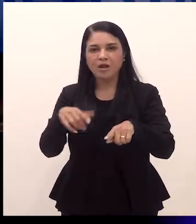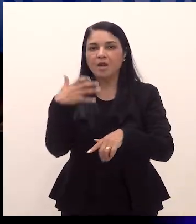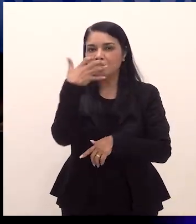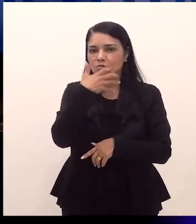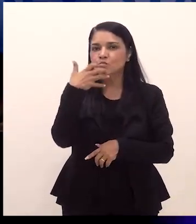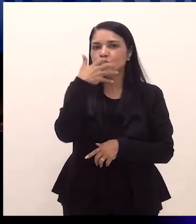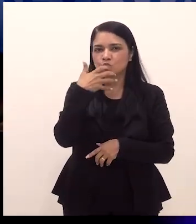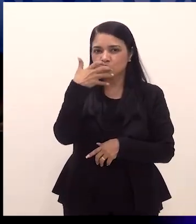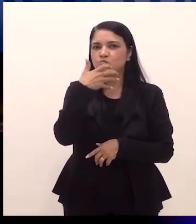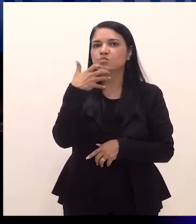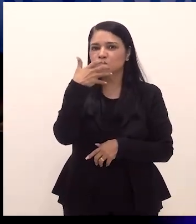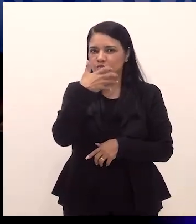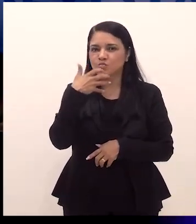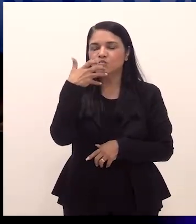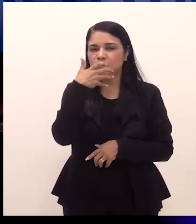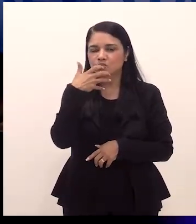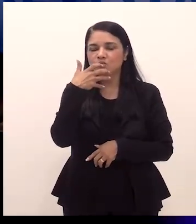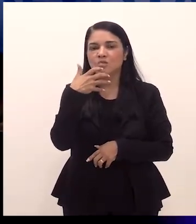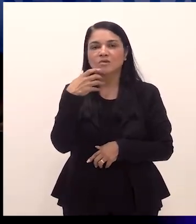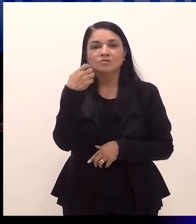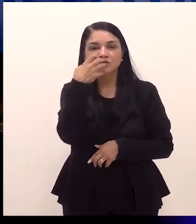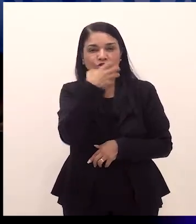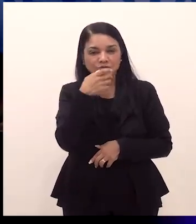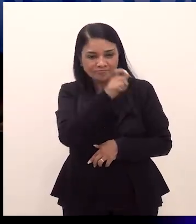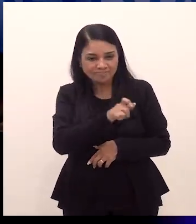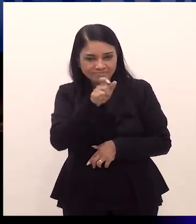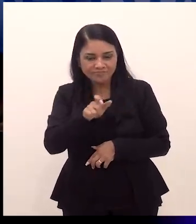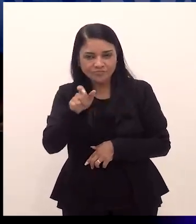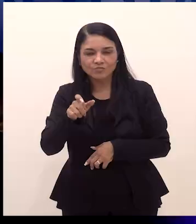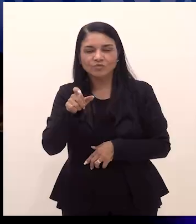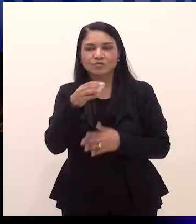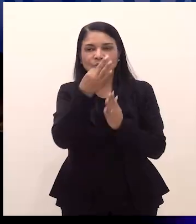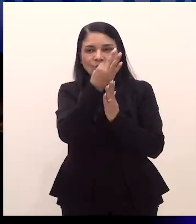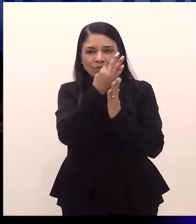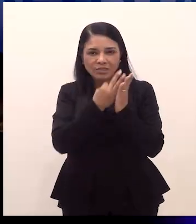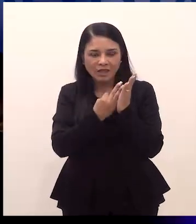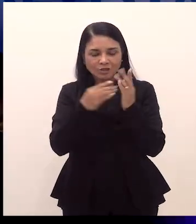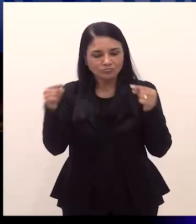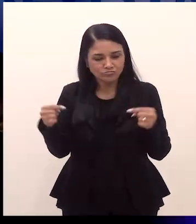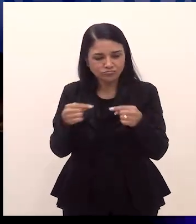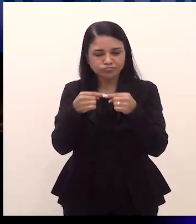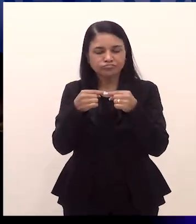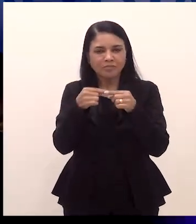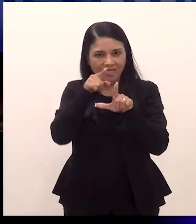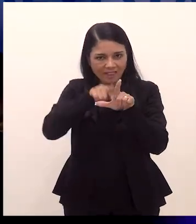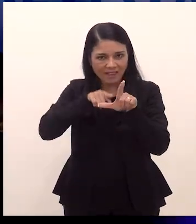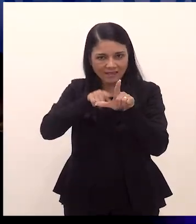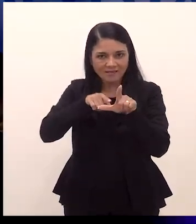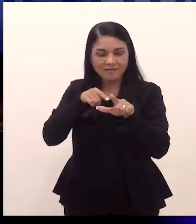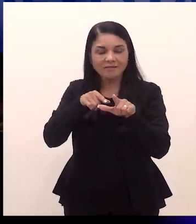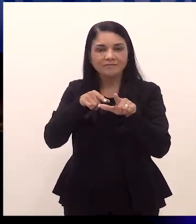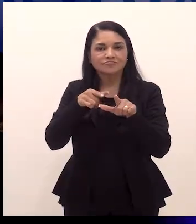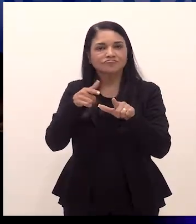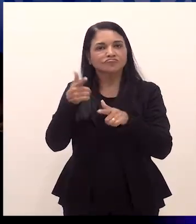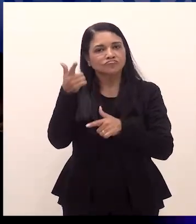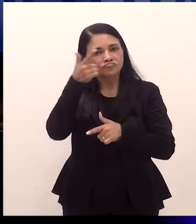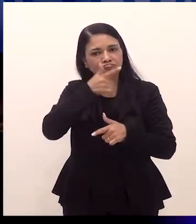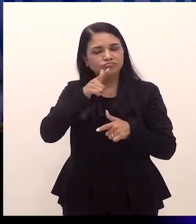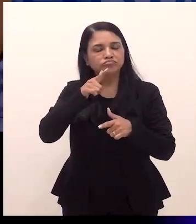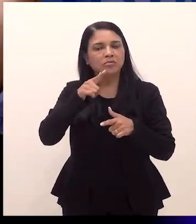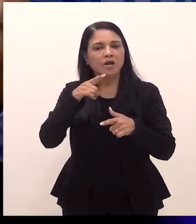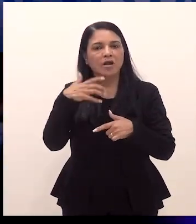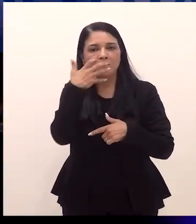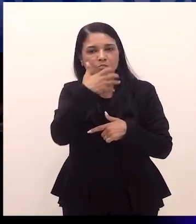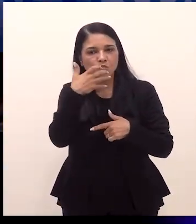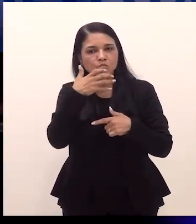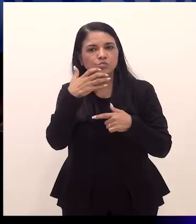a música cantada e acho que os cantores e o texto, né? Eu acho que o texto, na combinação com a música, ele ainda